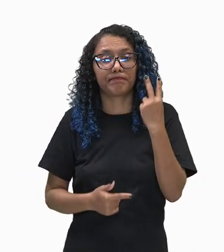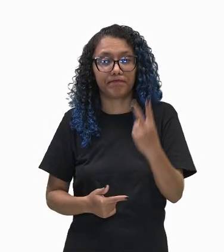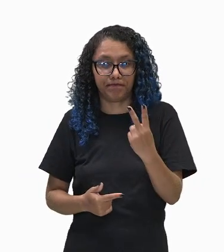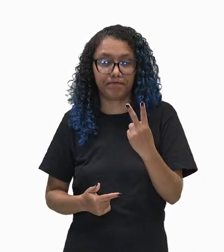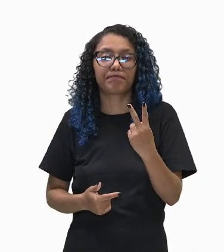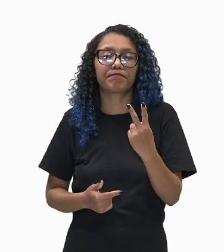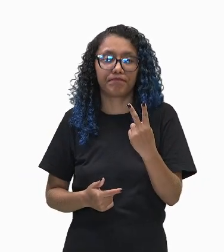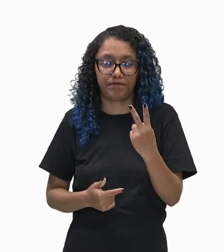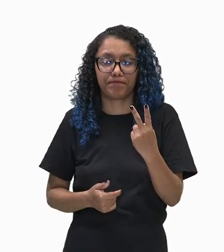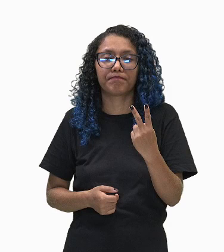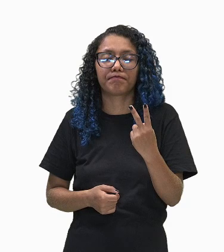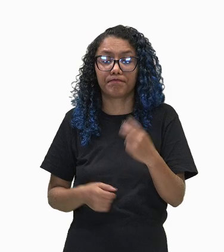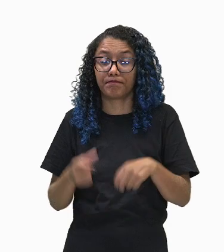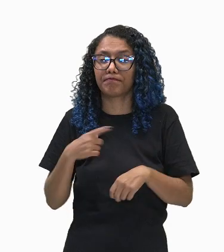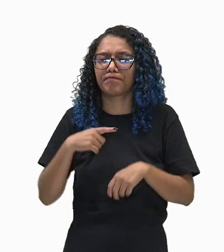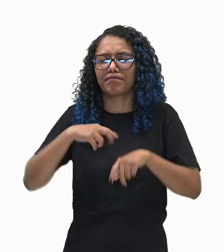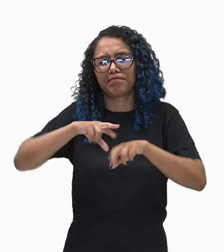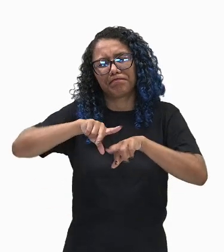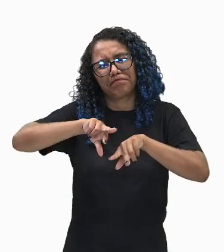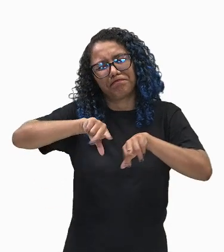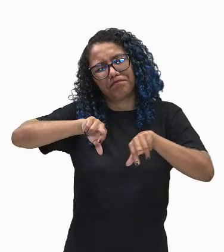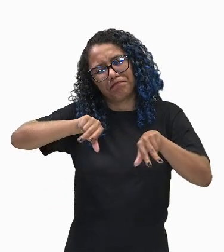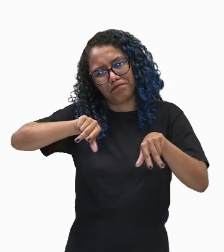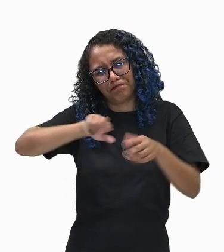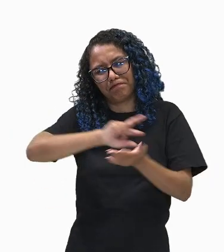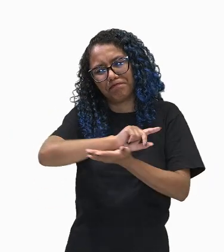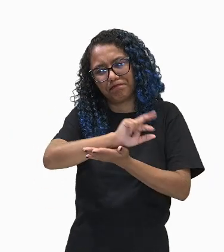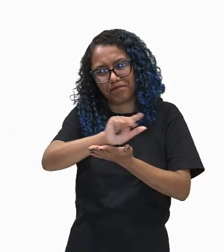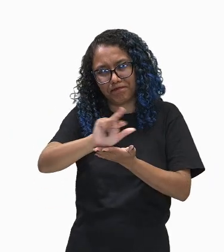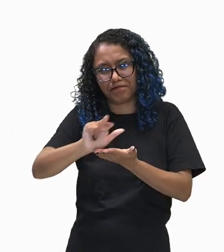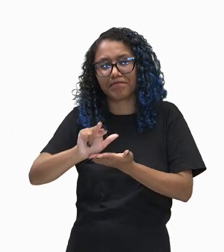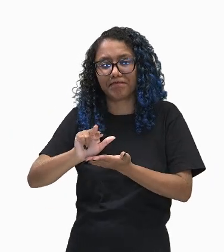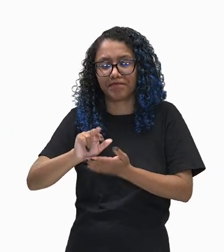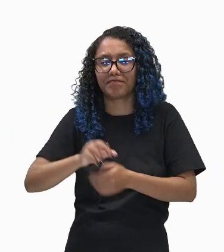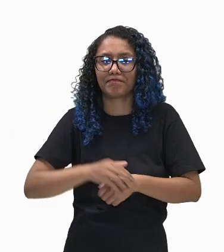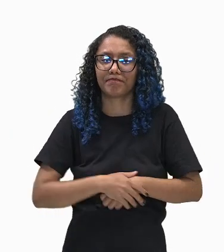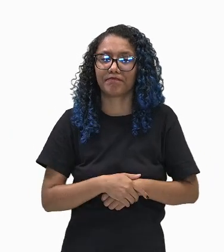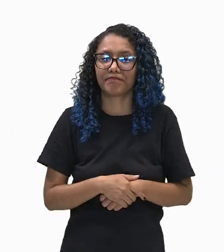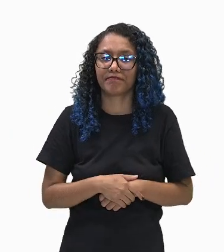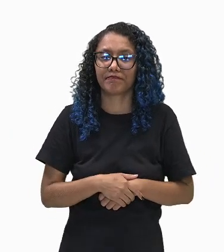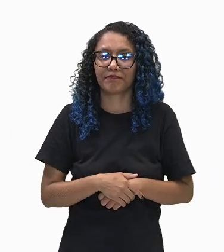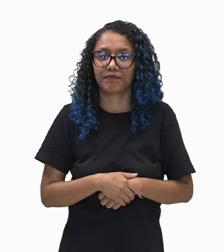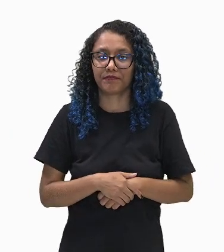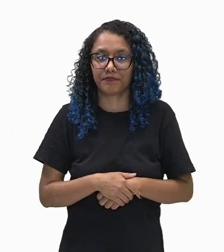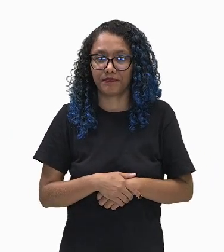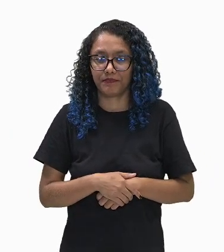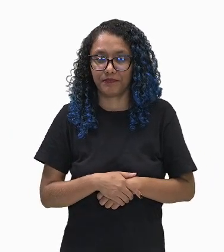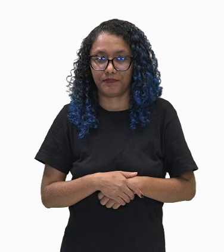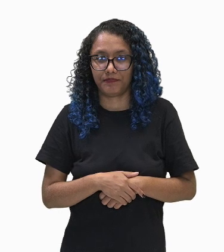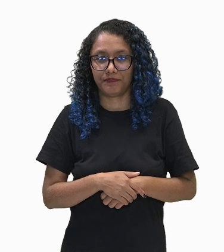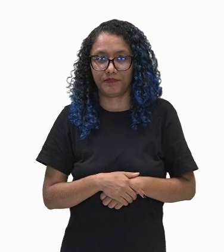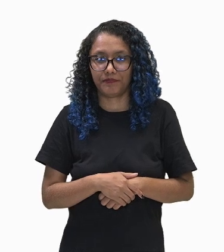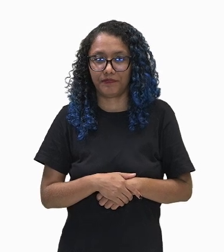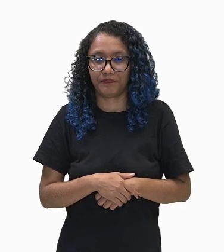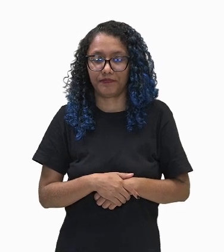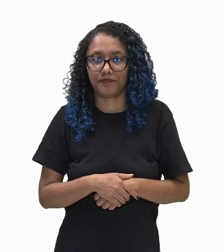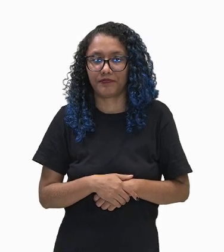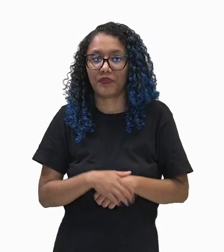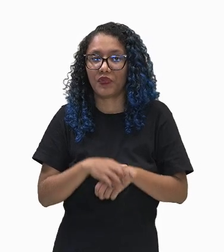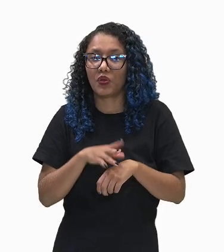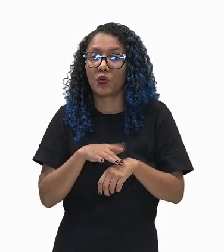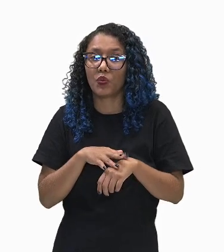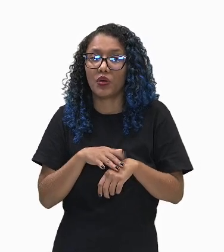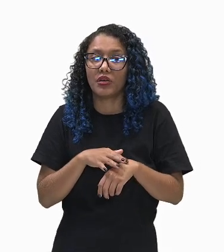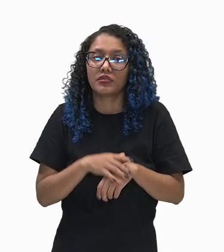são muitas doenças que estão relacionadas ao sistema urinário, doenças renais, doença do